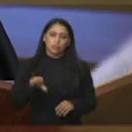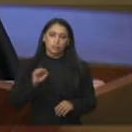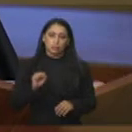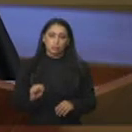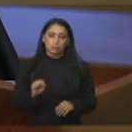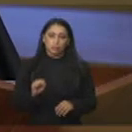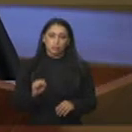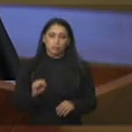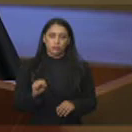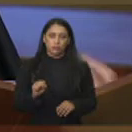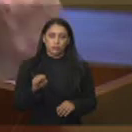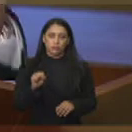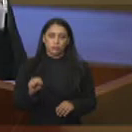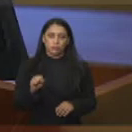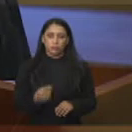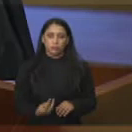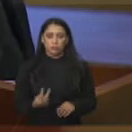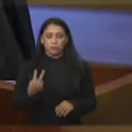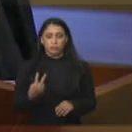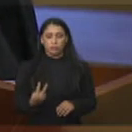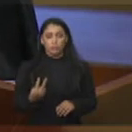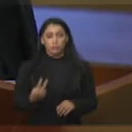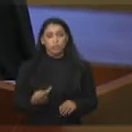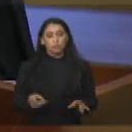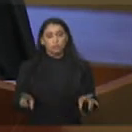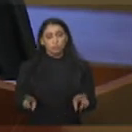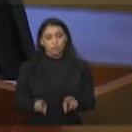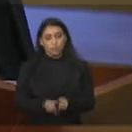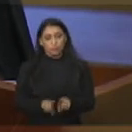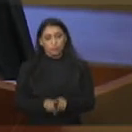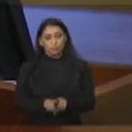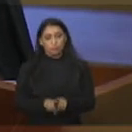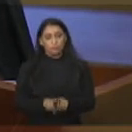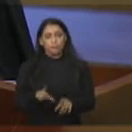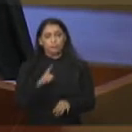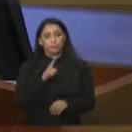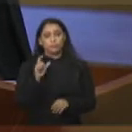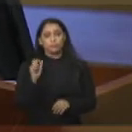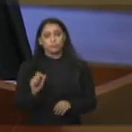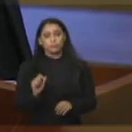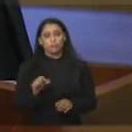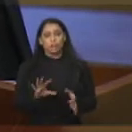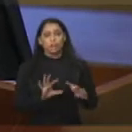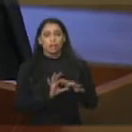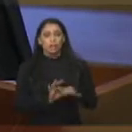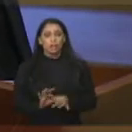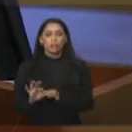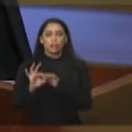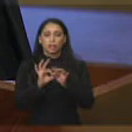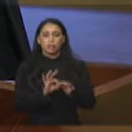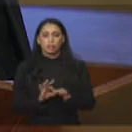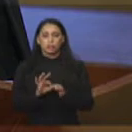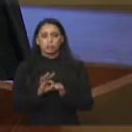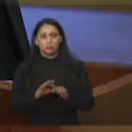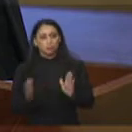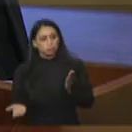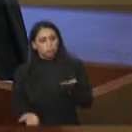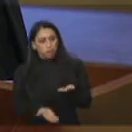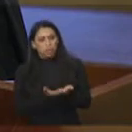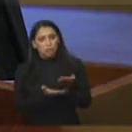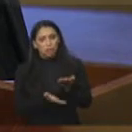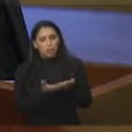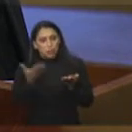9882, de 99. No mais, intimada, a União juntou aos autos acervo